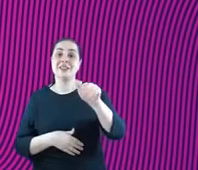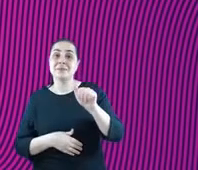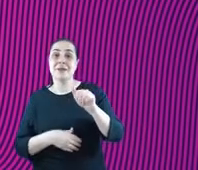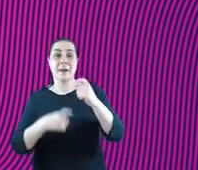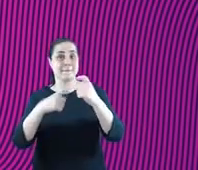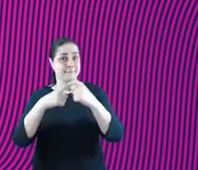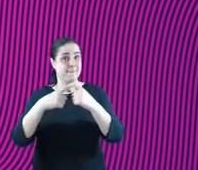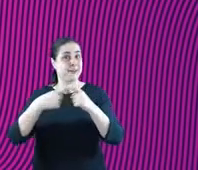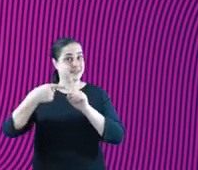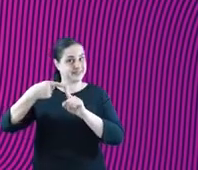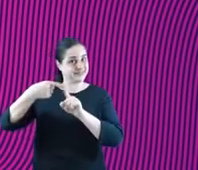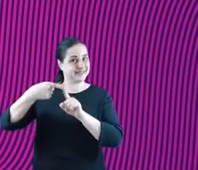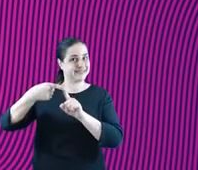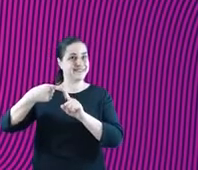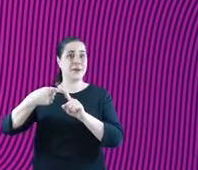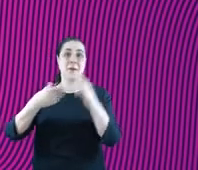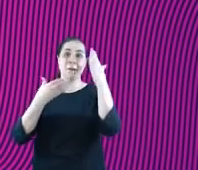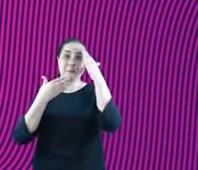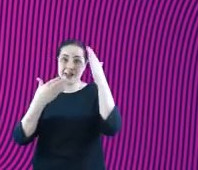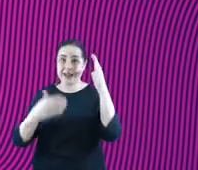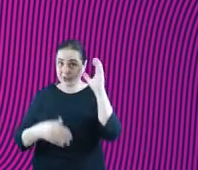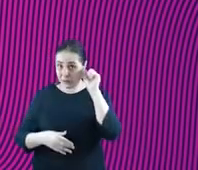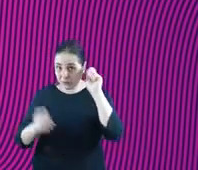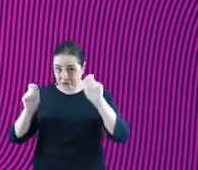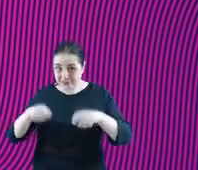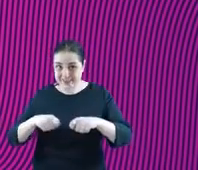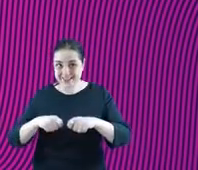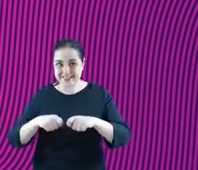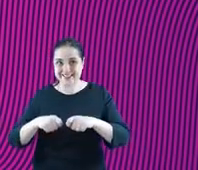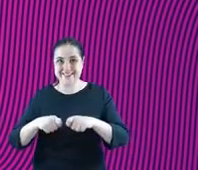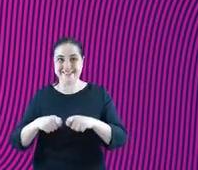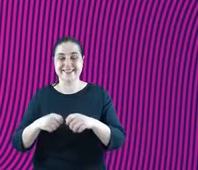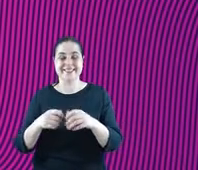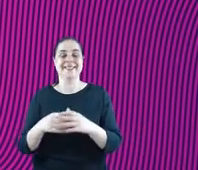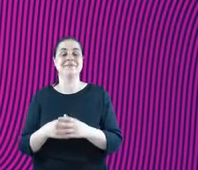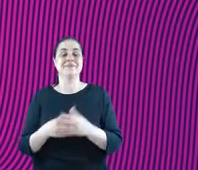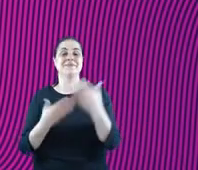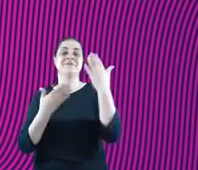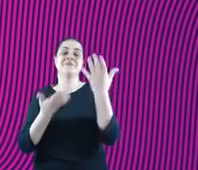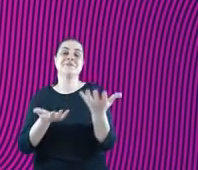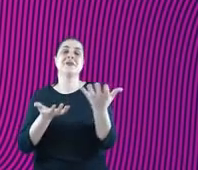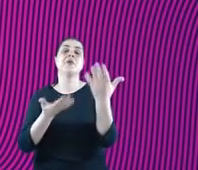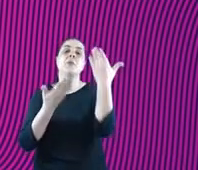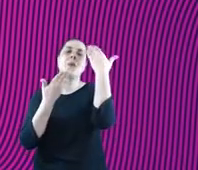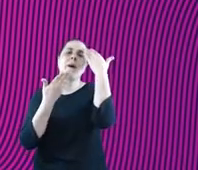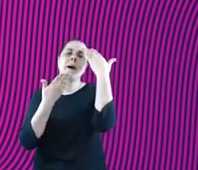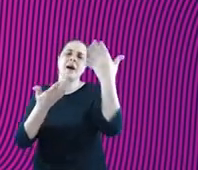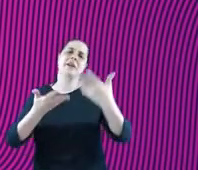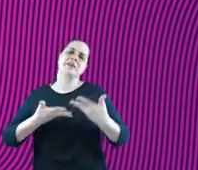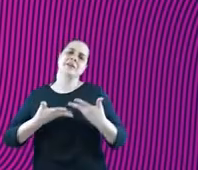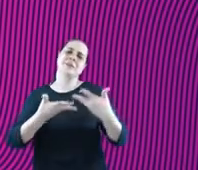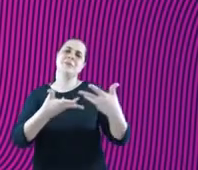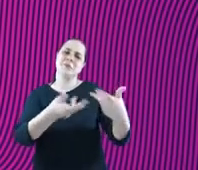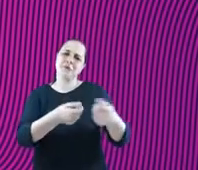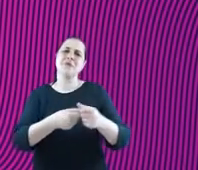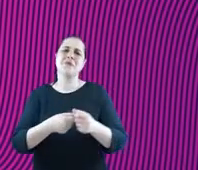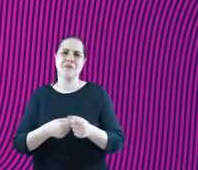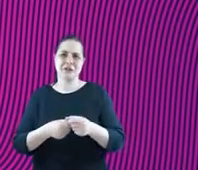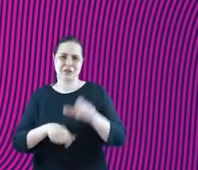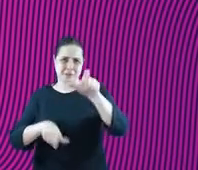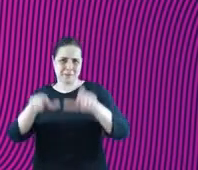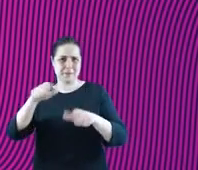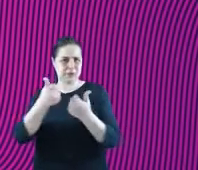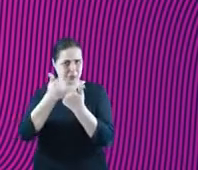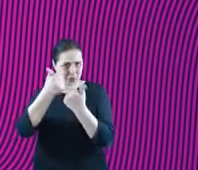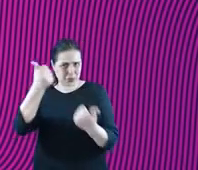Obrigada, estão me ouvindo? Quero agradecer o convite, né, dos organizadores, parabenizar o